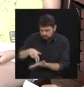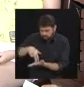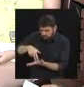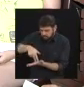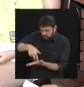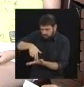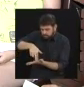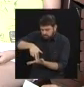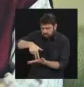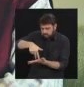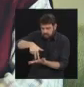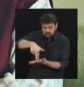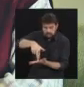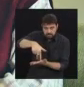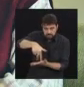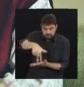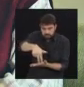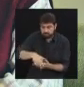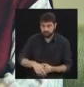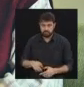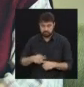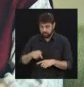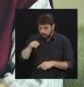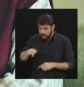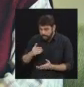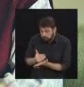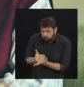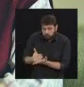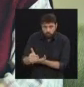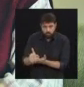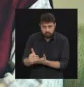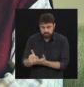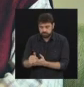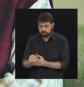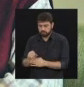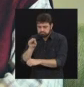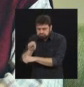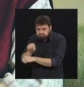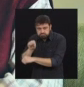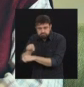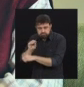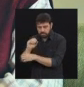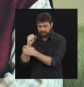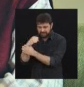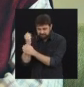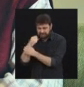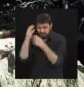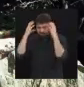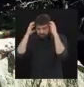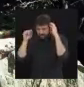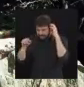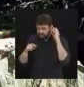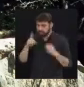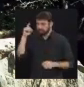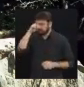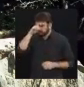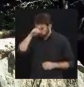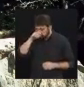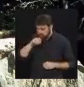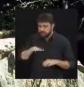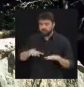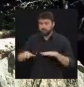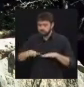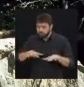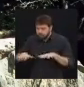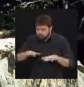primeiro passo, né, considerando que ela, quando iniciou, né, toda a terapia, ela tinha uma dificuldade motora,